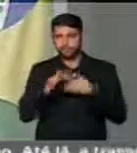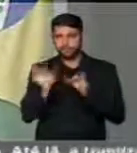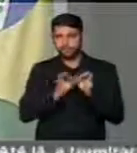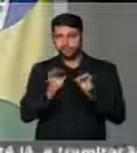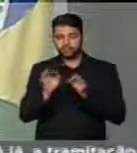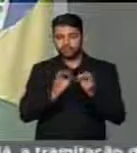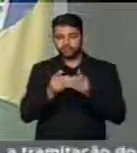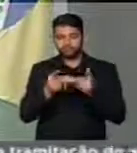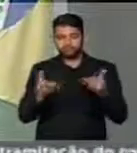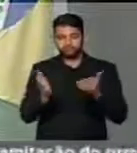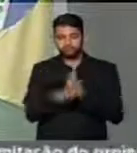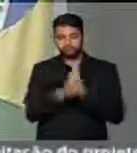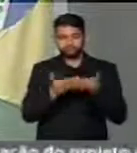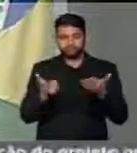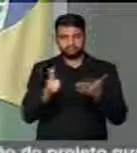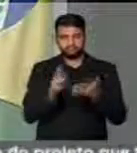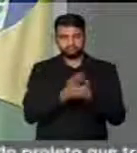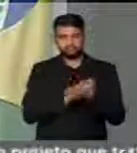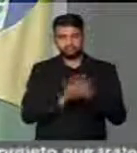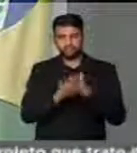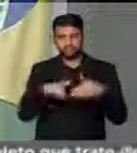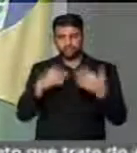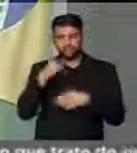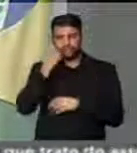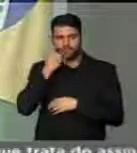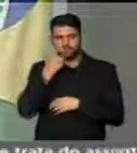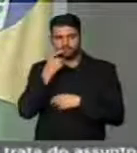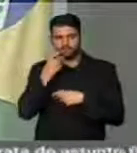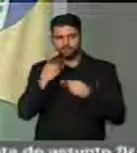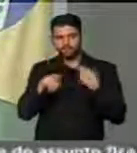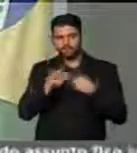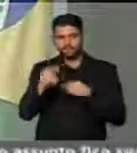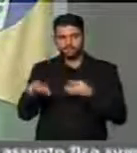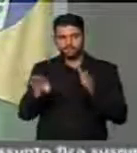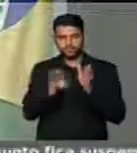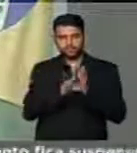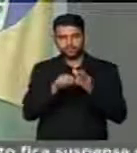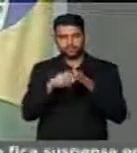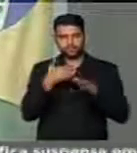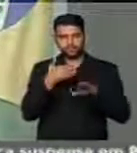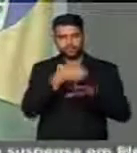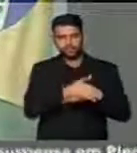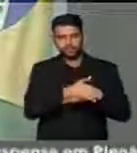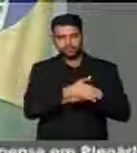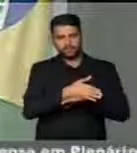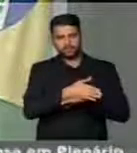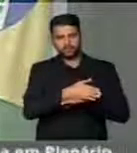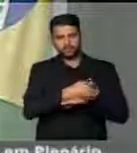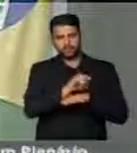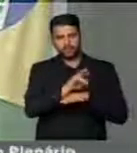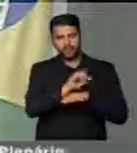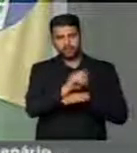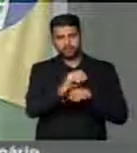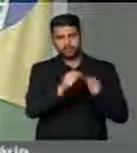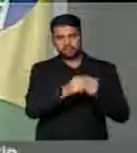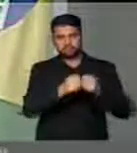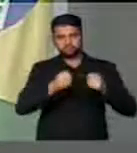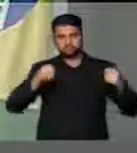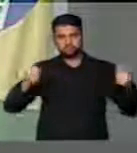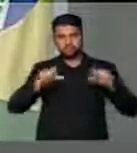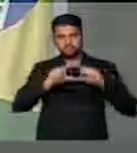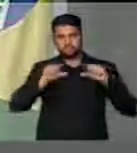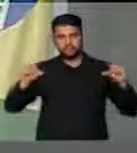mobilização ou organização. Quando deputados da oposição chegaram em frente ao Palácio para estender a